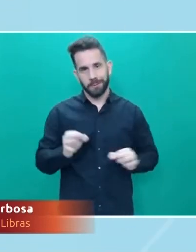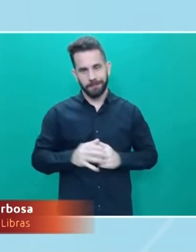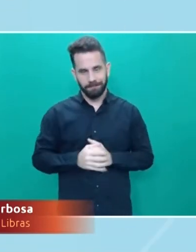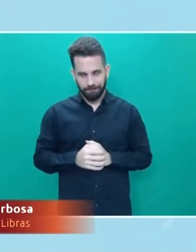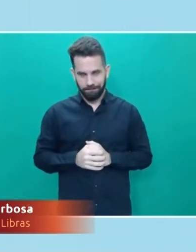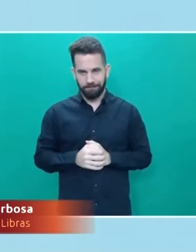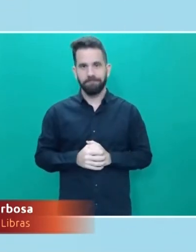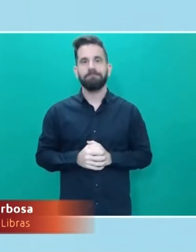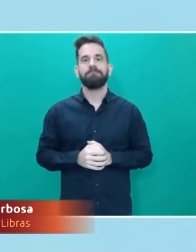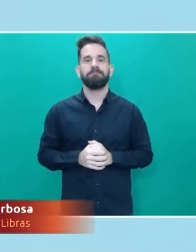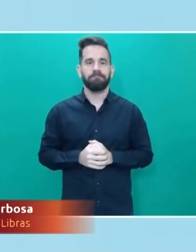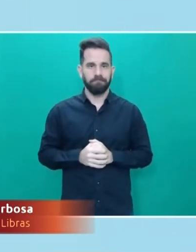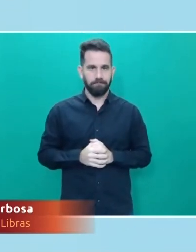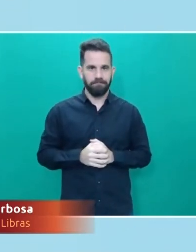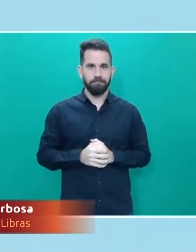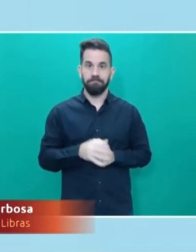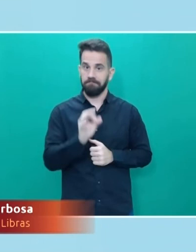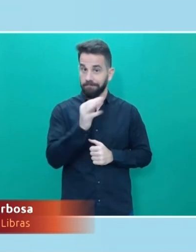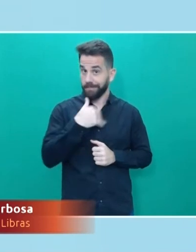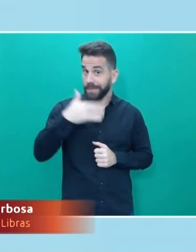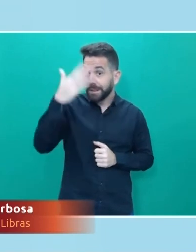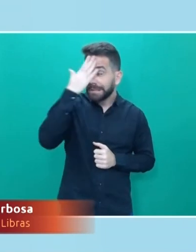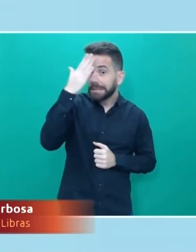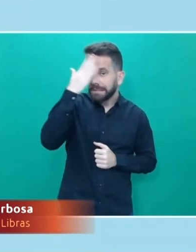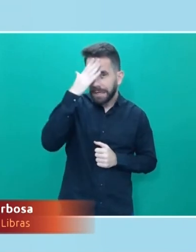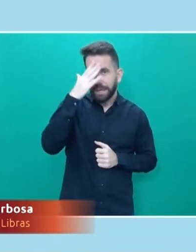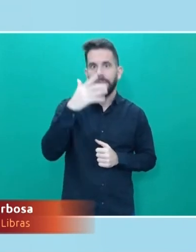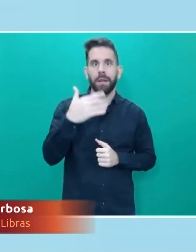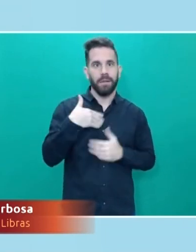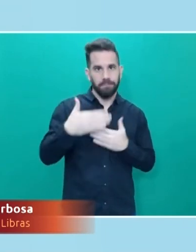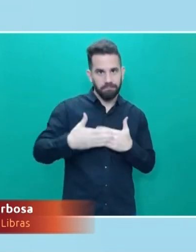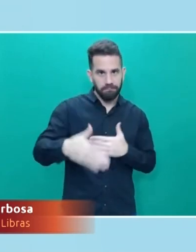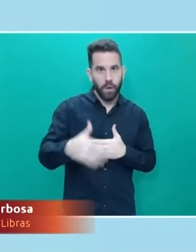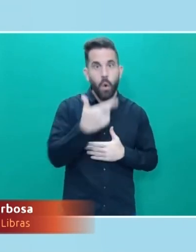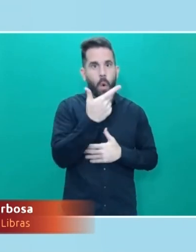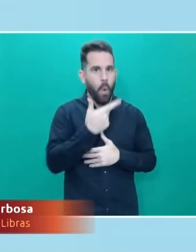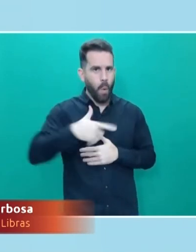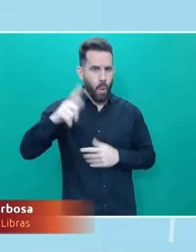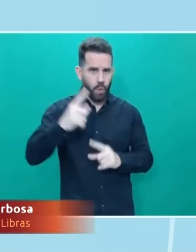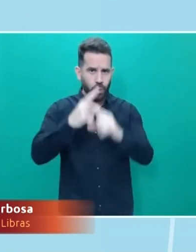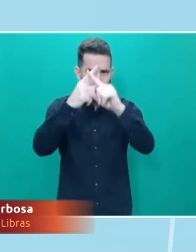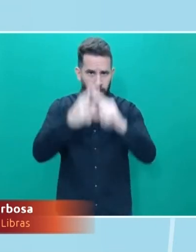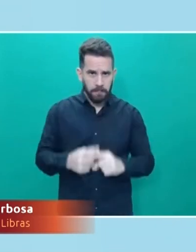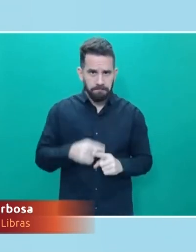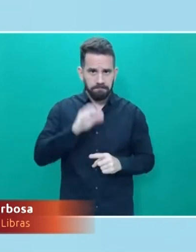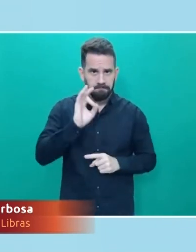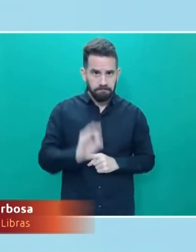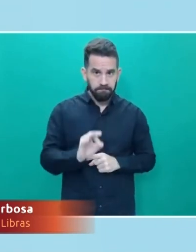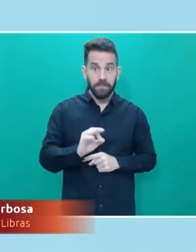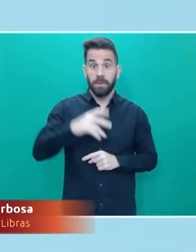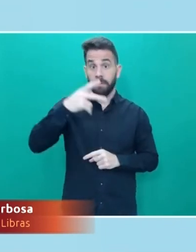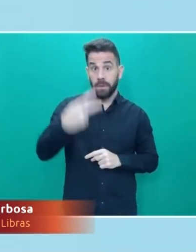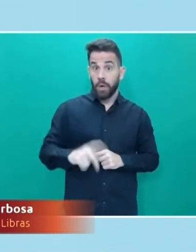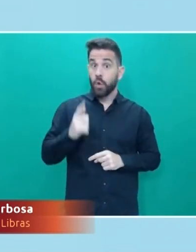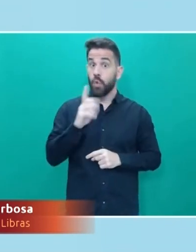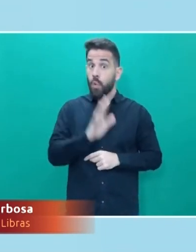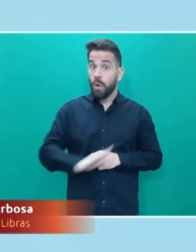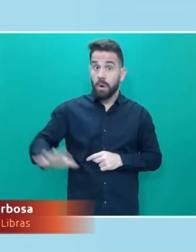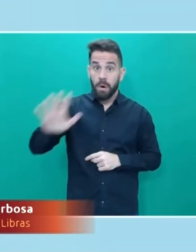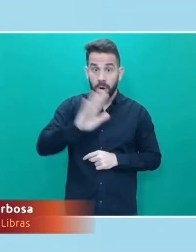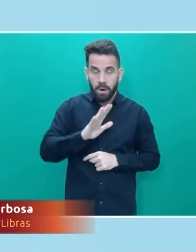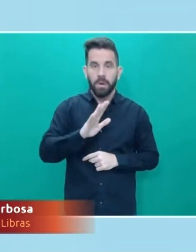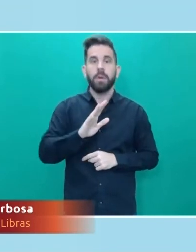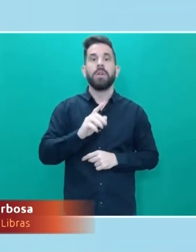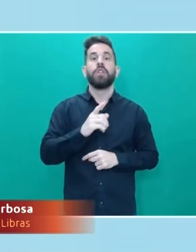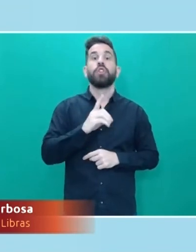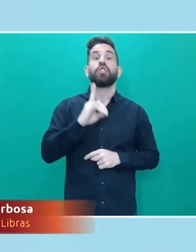Bacana. E já sei que vocês estão em preparação para um próximo campeonato, né? O Campeonato Goiano de Karatê, que vai ser realizado 26 e 27